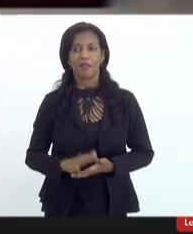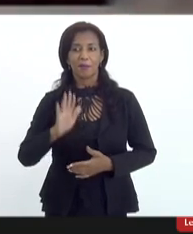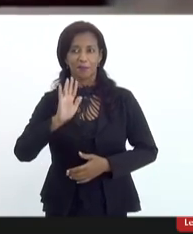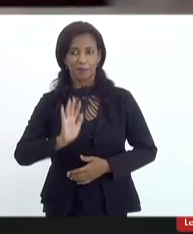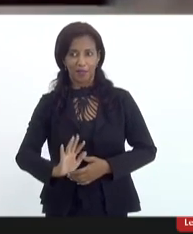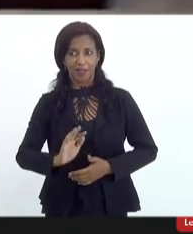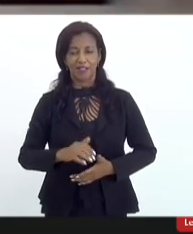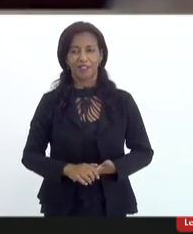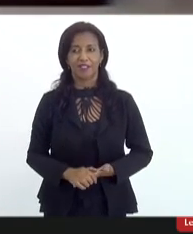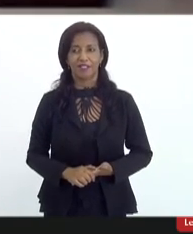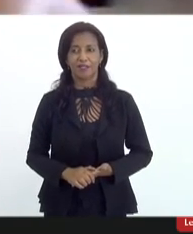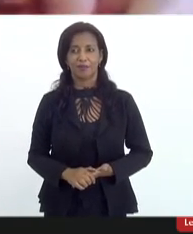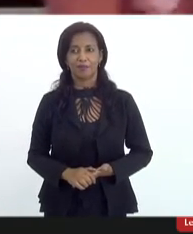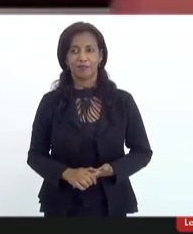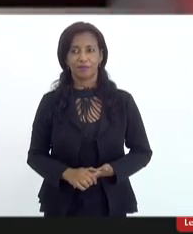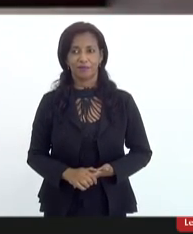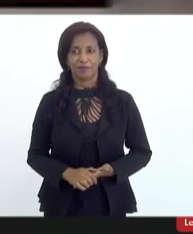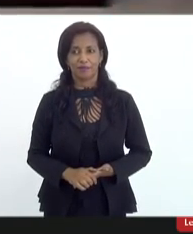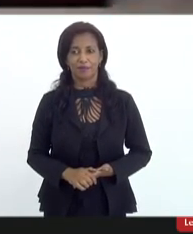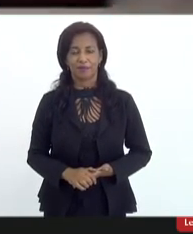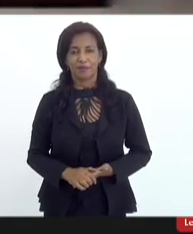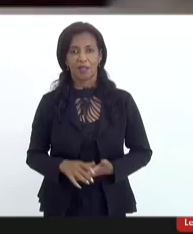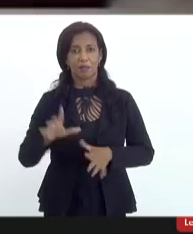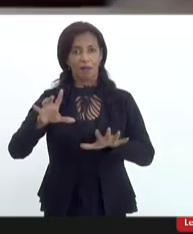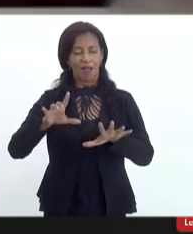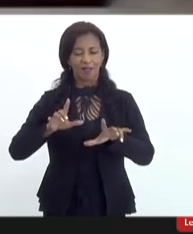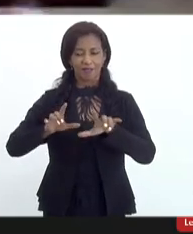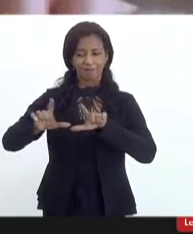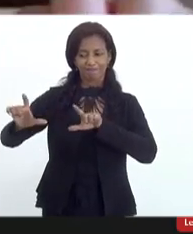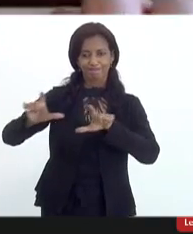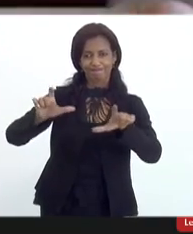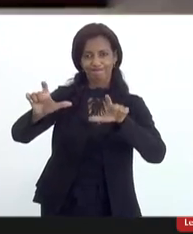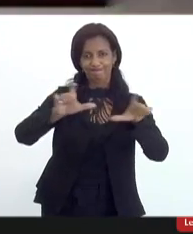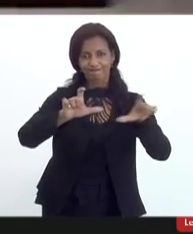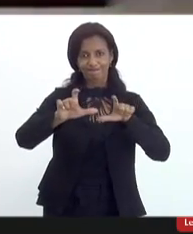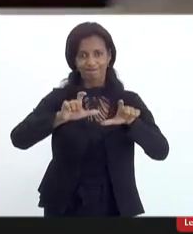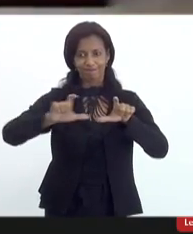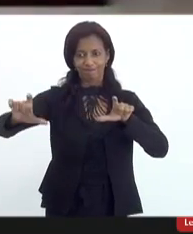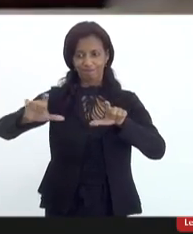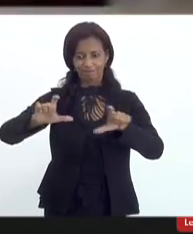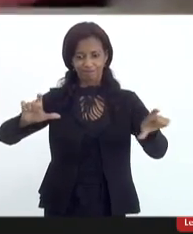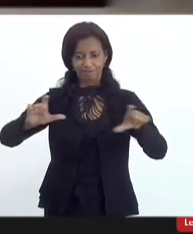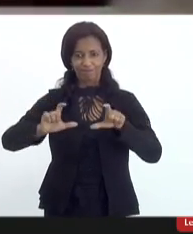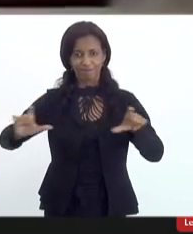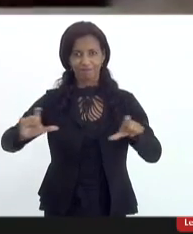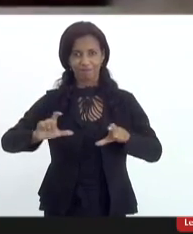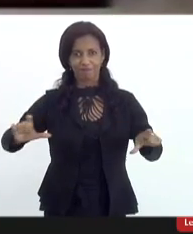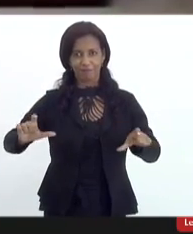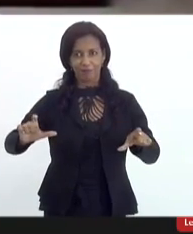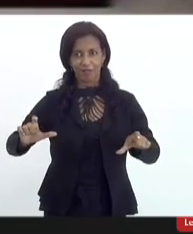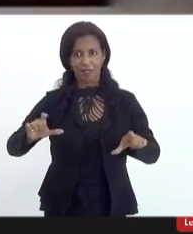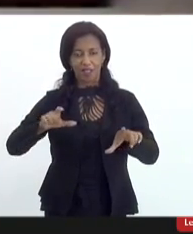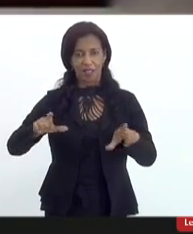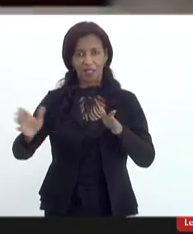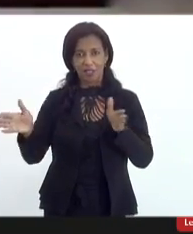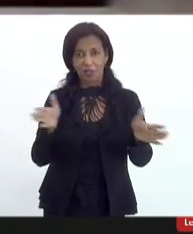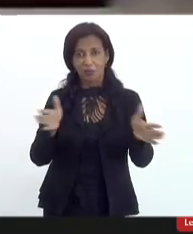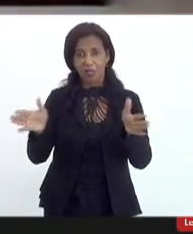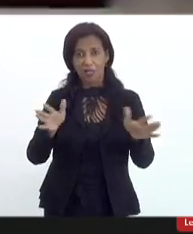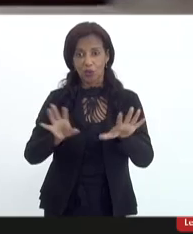mas essas lacunas, esses espaçamentos, esses largos